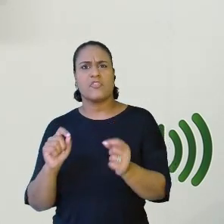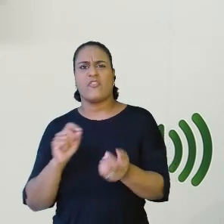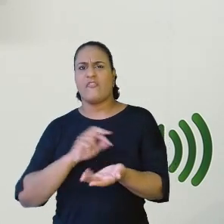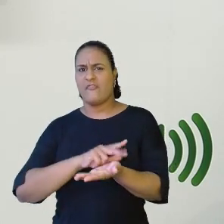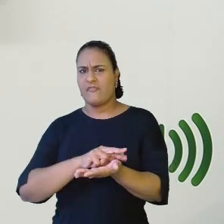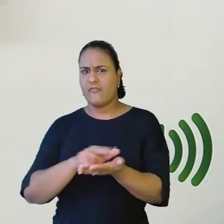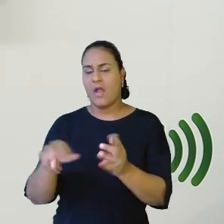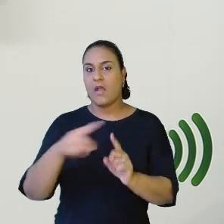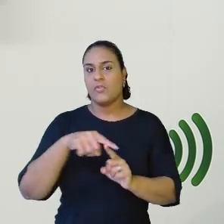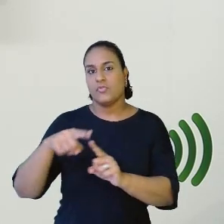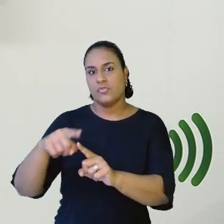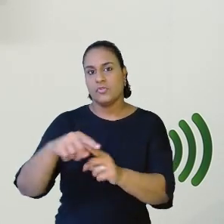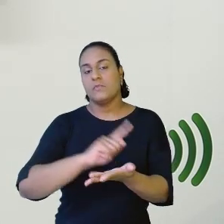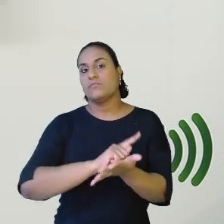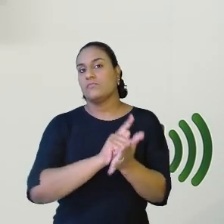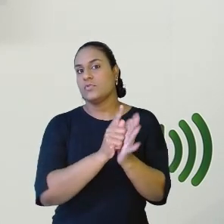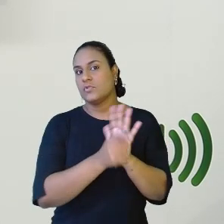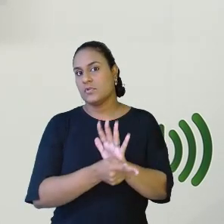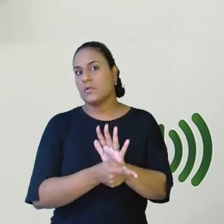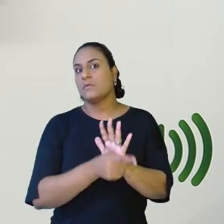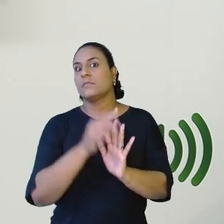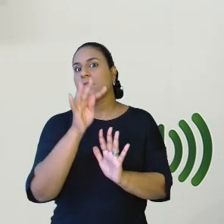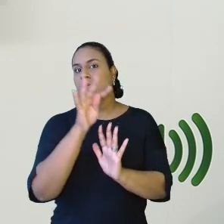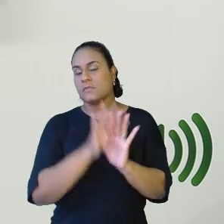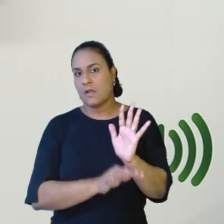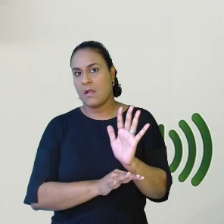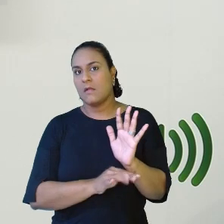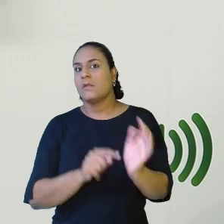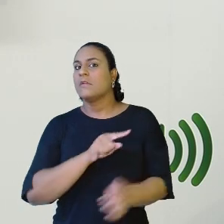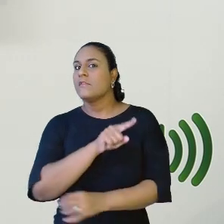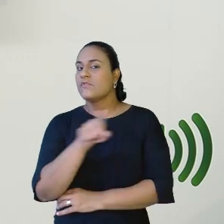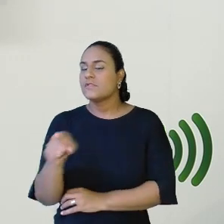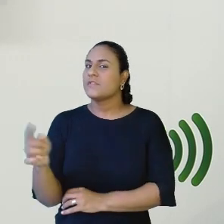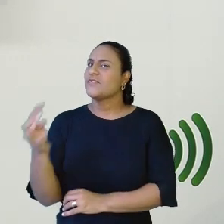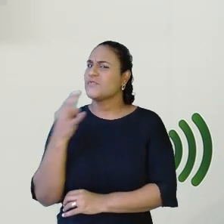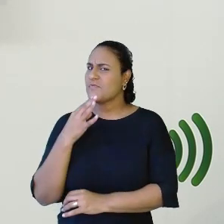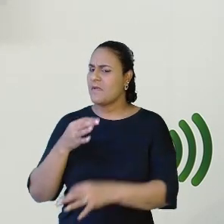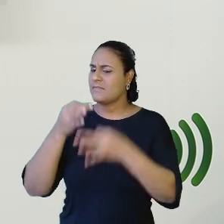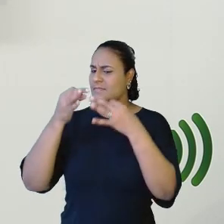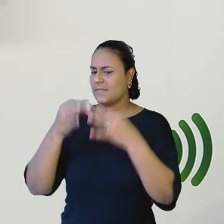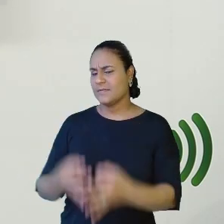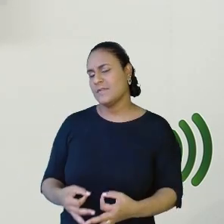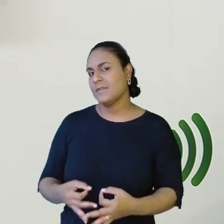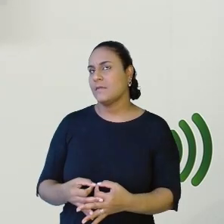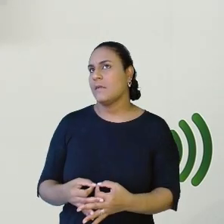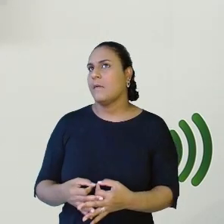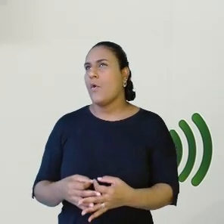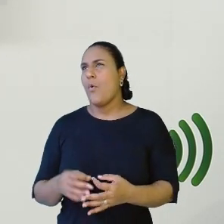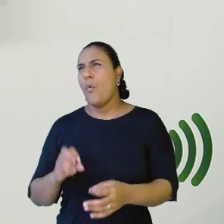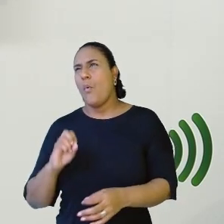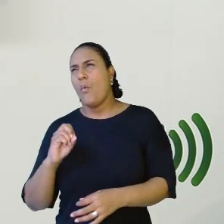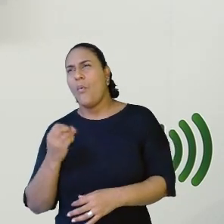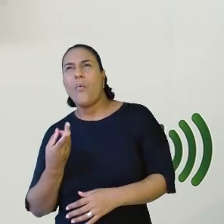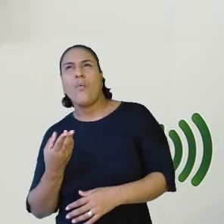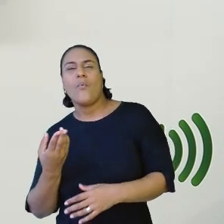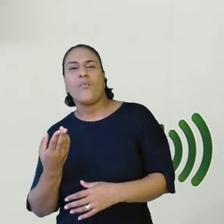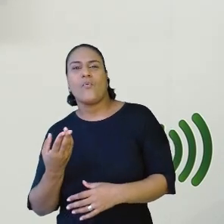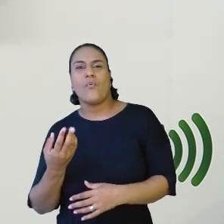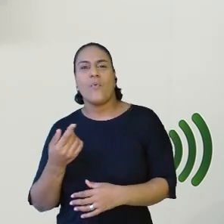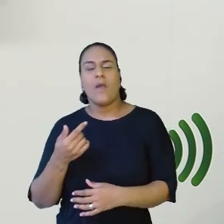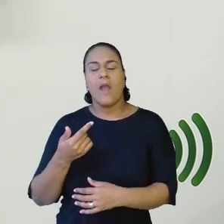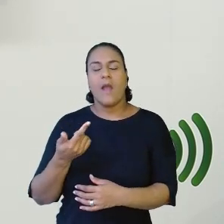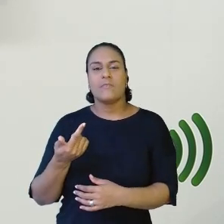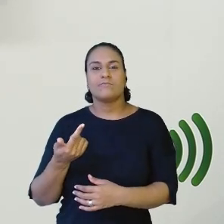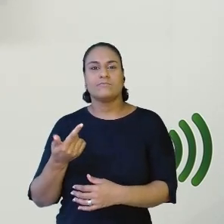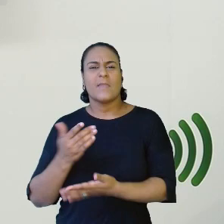gêneros, falamos de vários gêneros, gêneros que vocês já conhecem com certeza, gêneros que talvez vocês ainda não conheciam, mas a